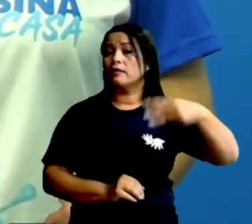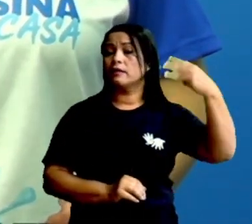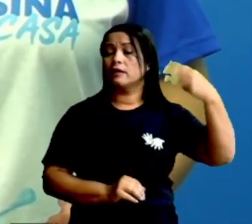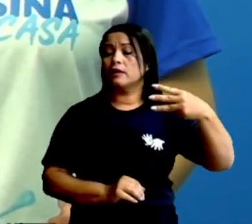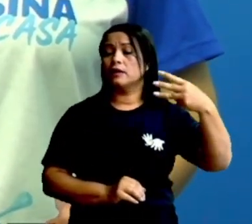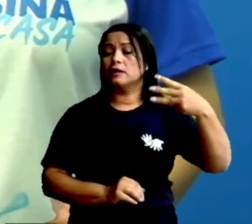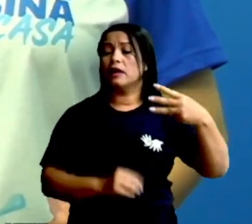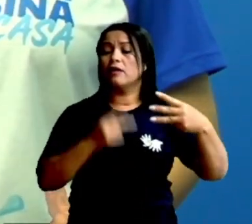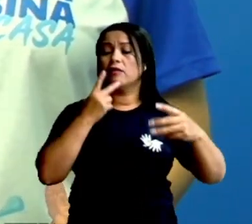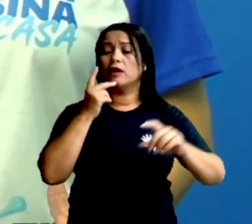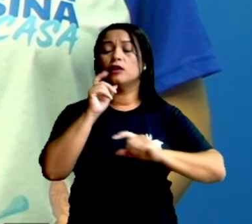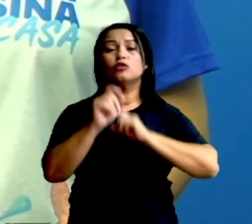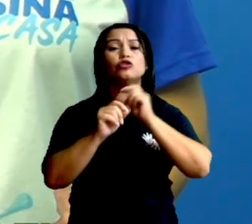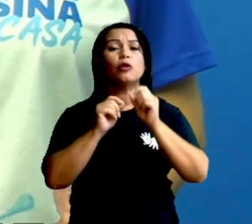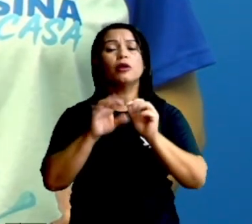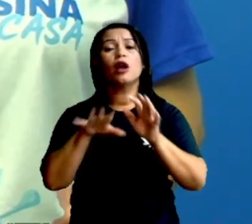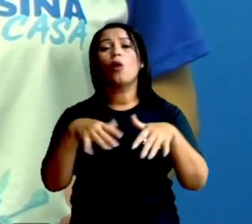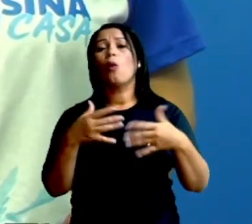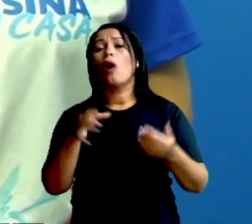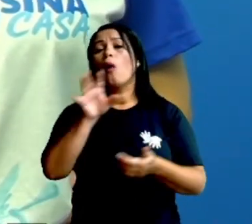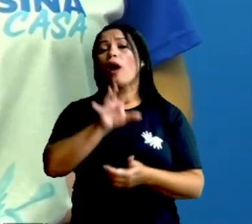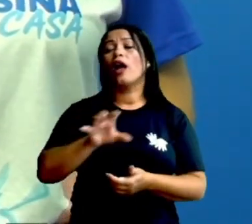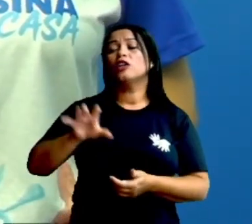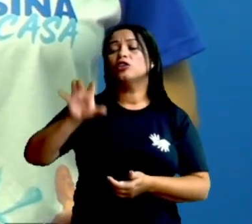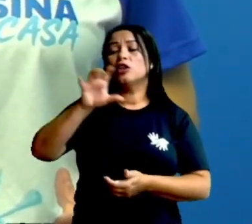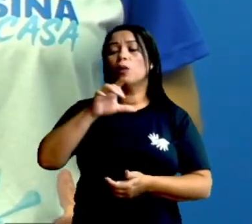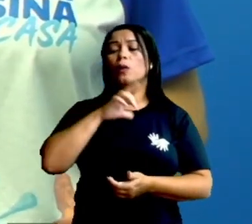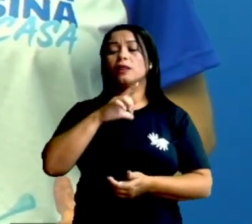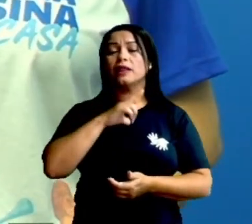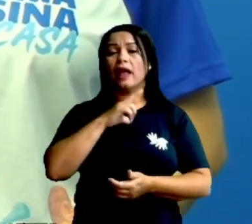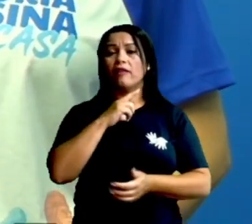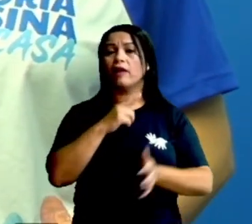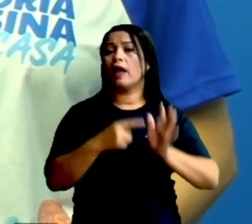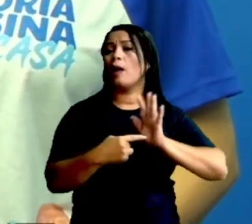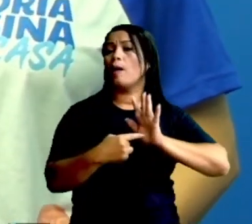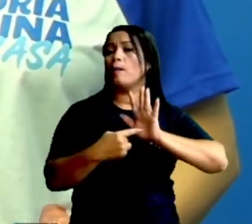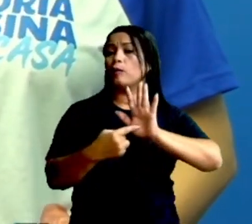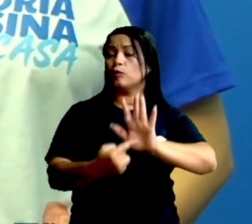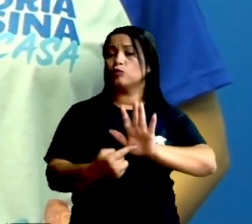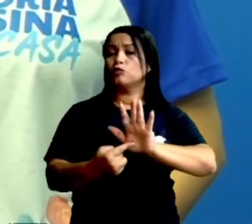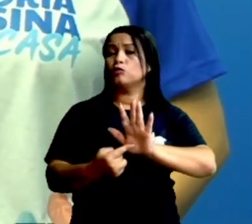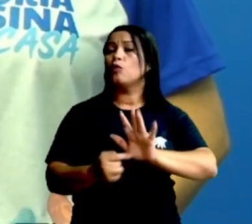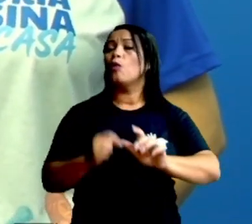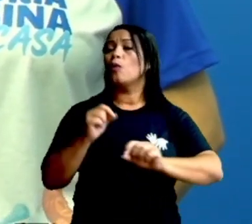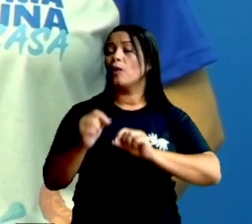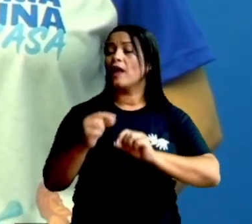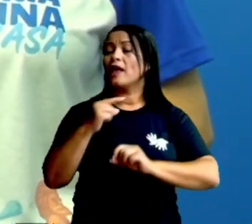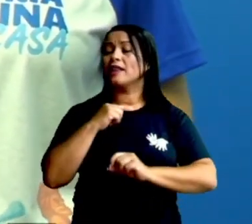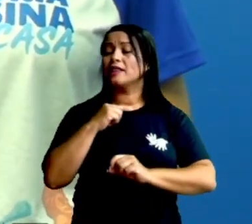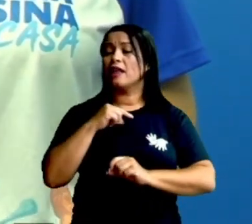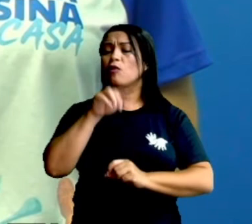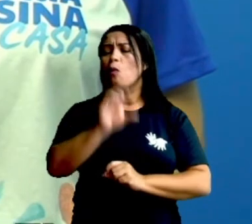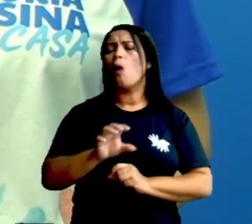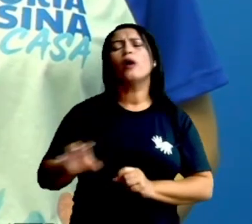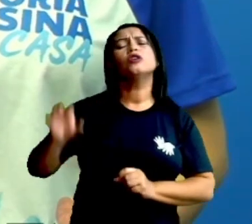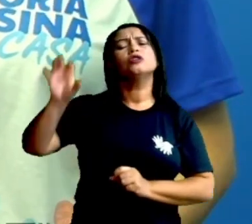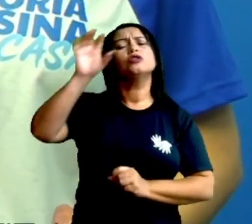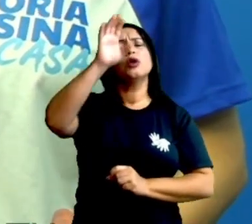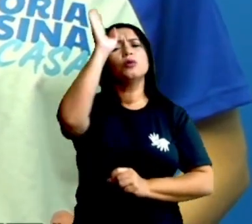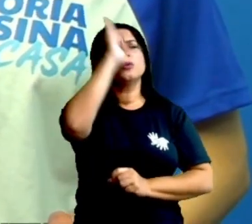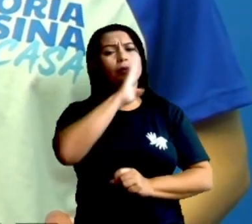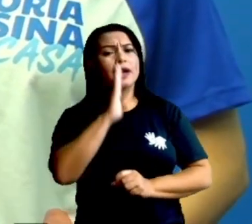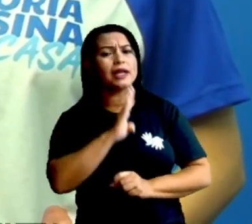questão fala sobre qual região se destacou com a cafeicultura. Qual das regiões do Brasil?